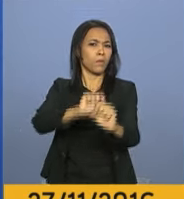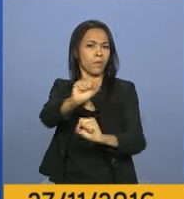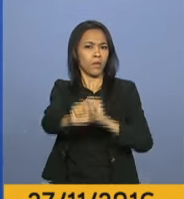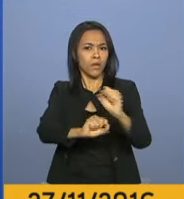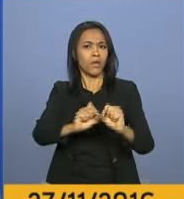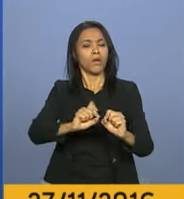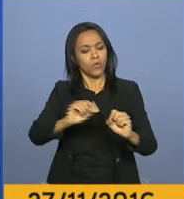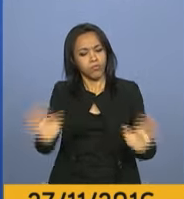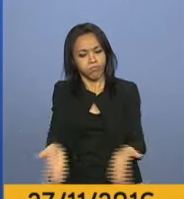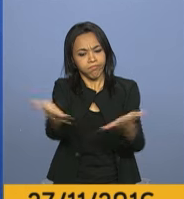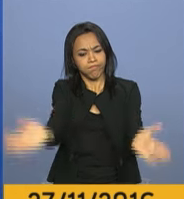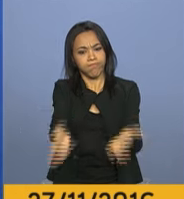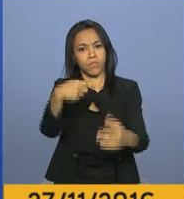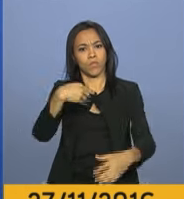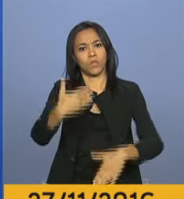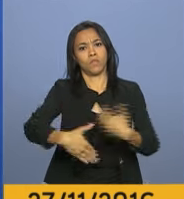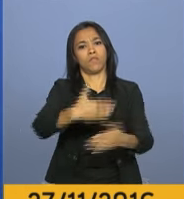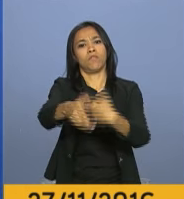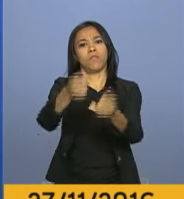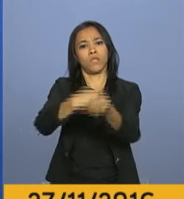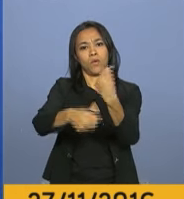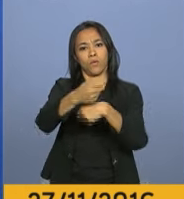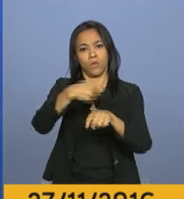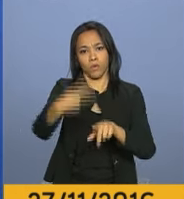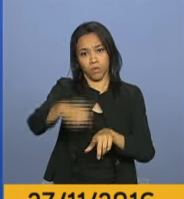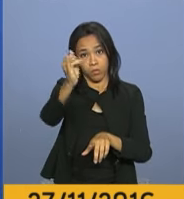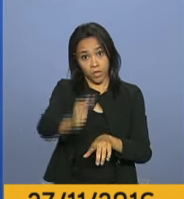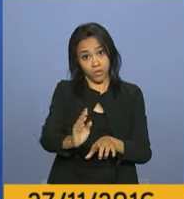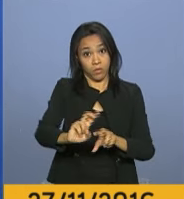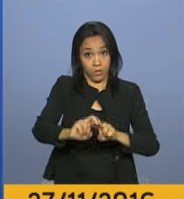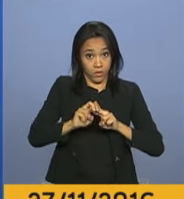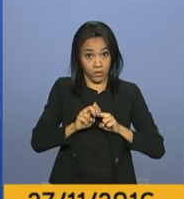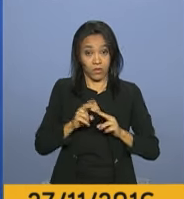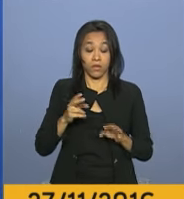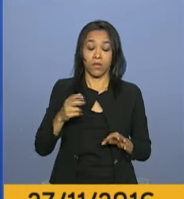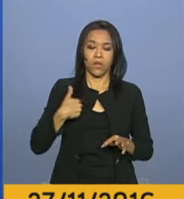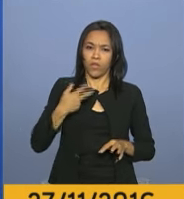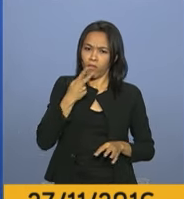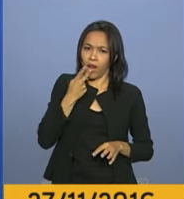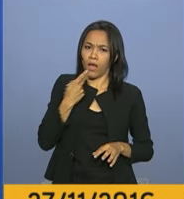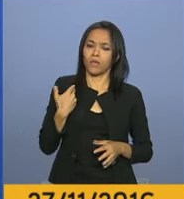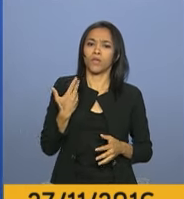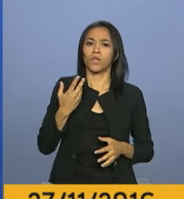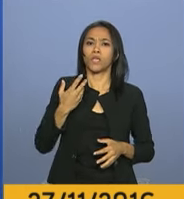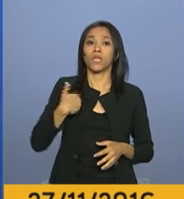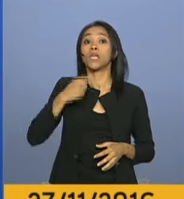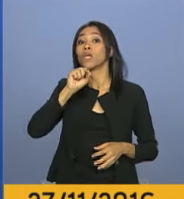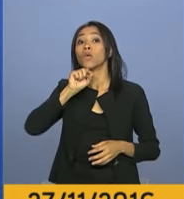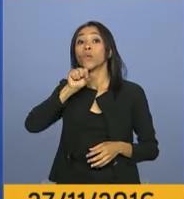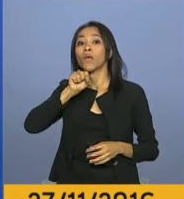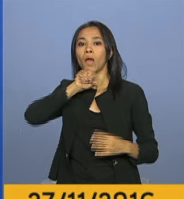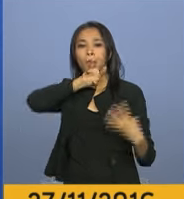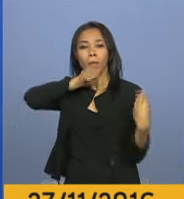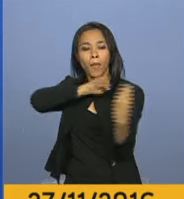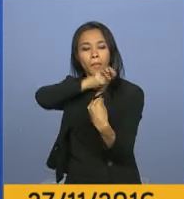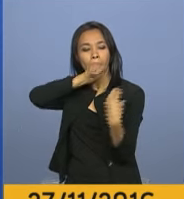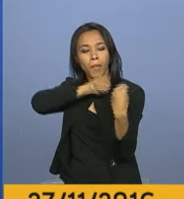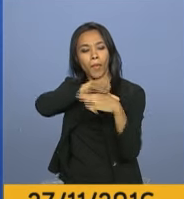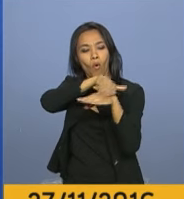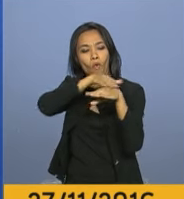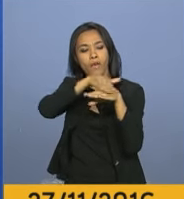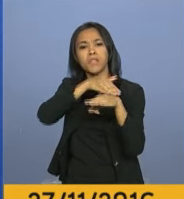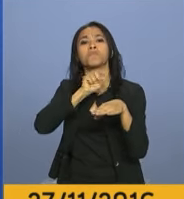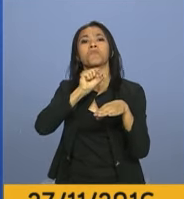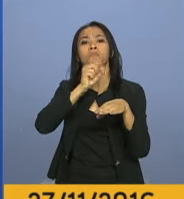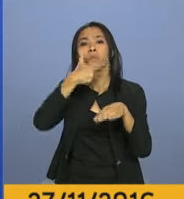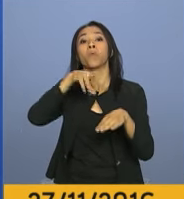o crescimento econômico no país. Para tanto, nós temos dito até que a nossa palavra é o diálogo. Diálogo com o Congresso,